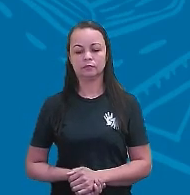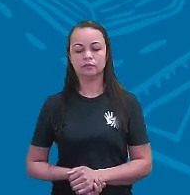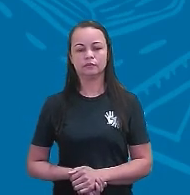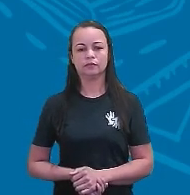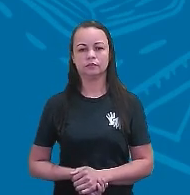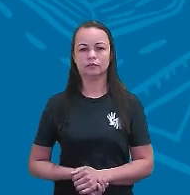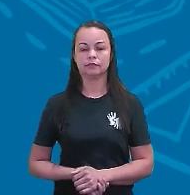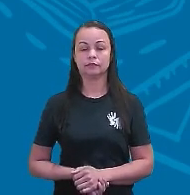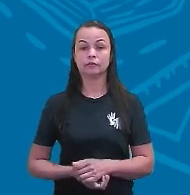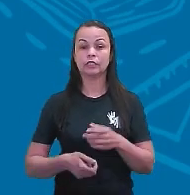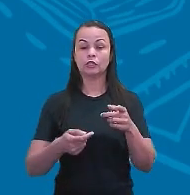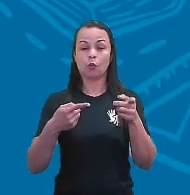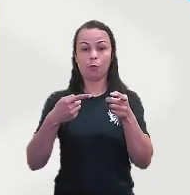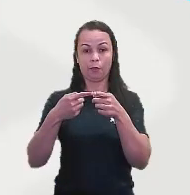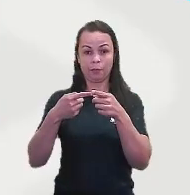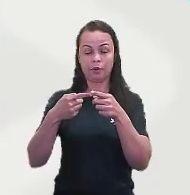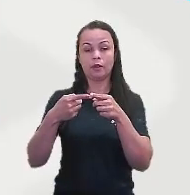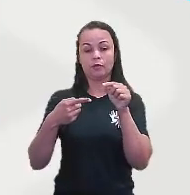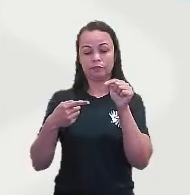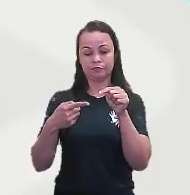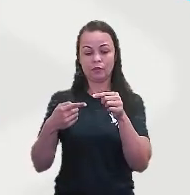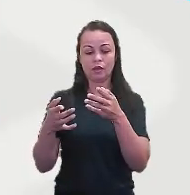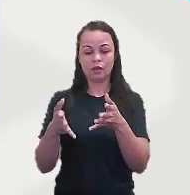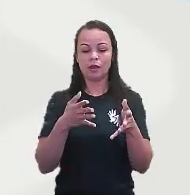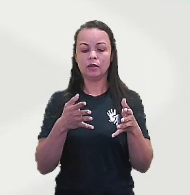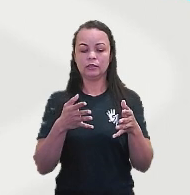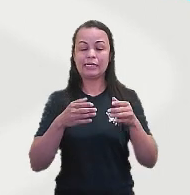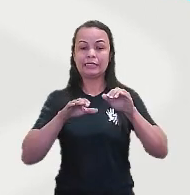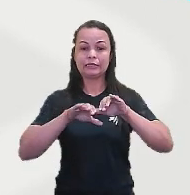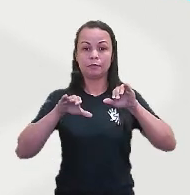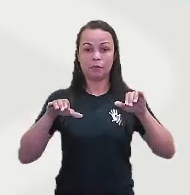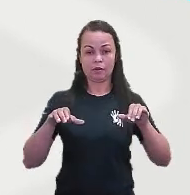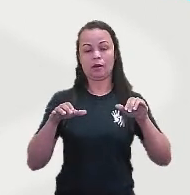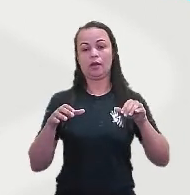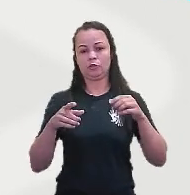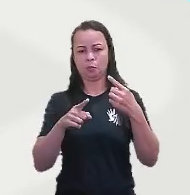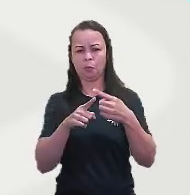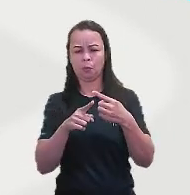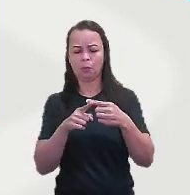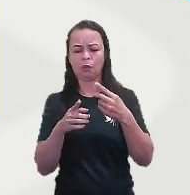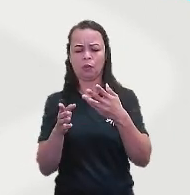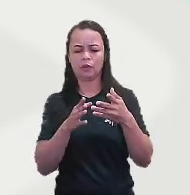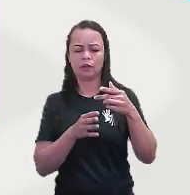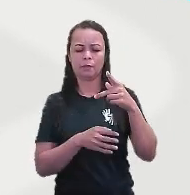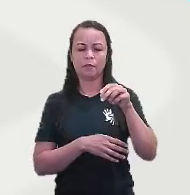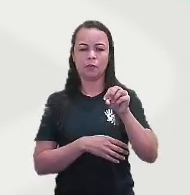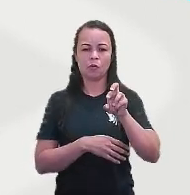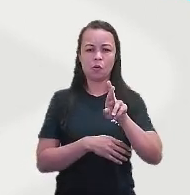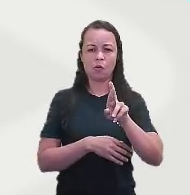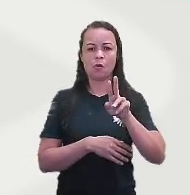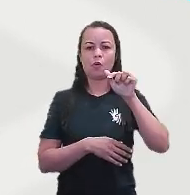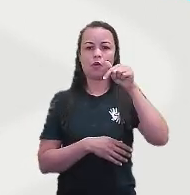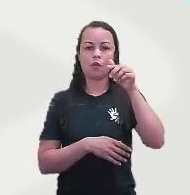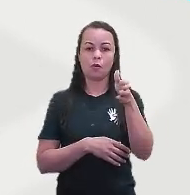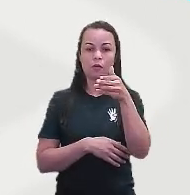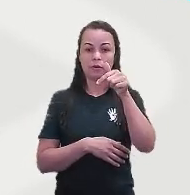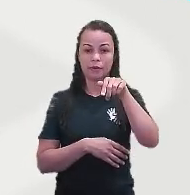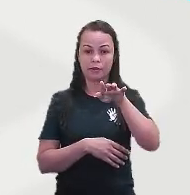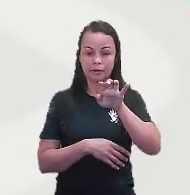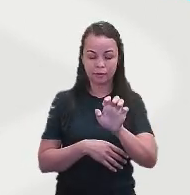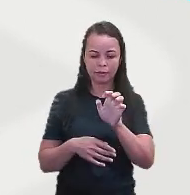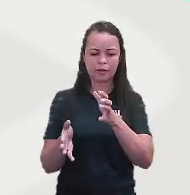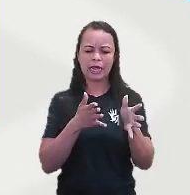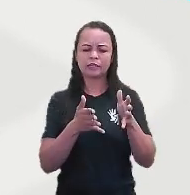Então, ó, o primeiro porquê é esse aqui, separado e sem acento. Então, nós vamos utilizar sempre no